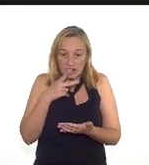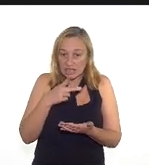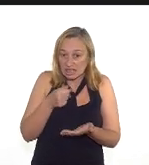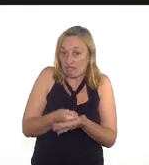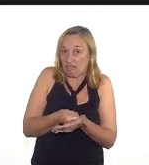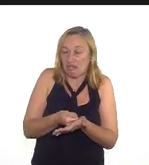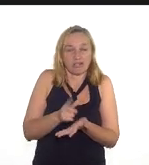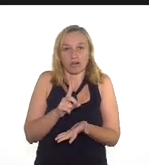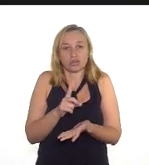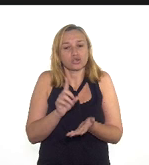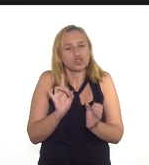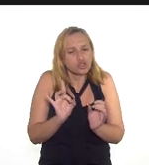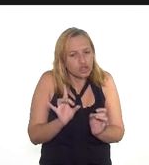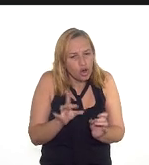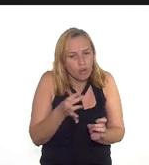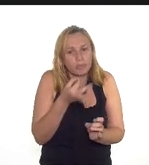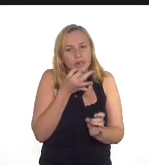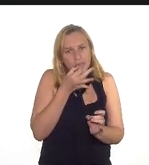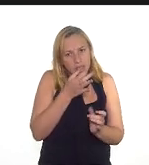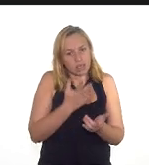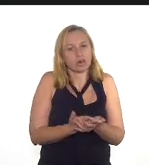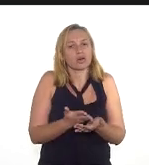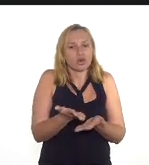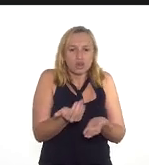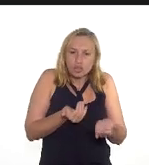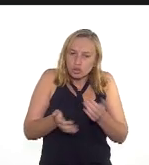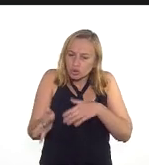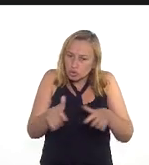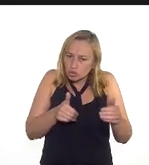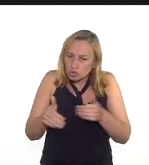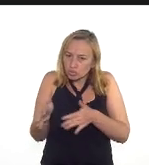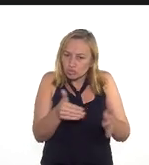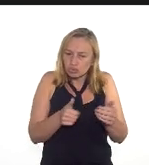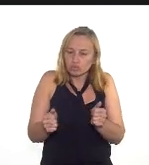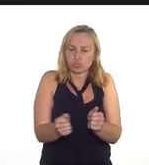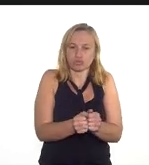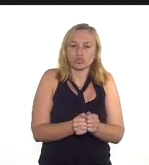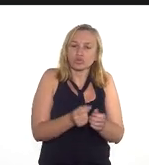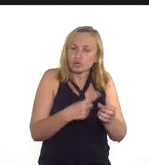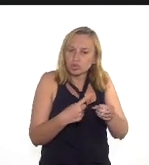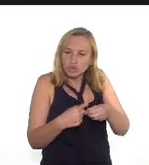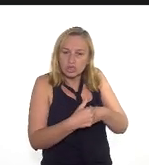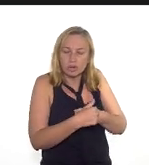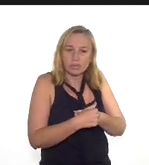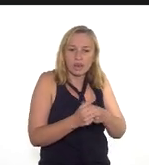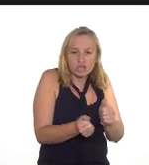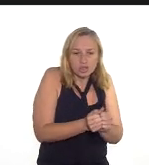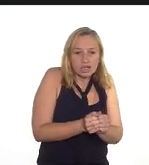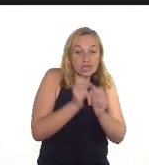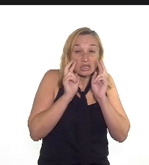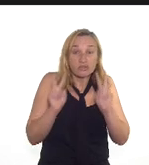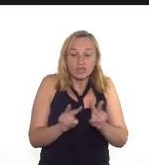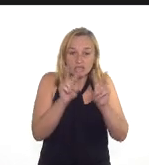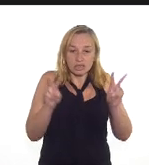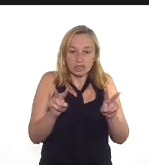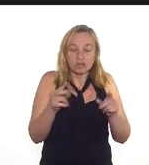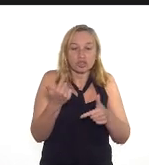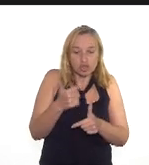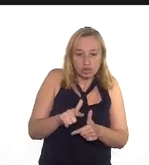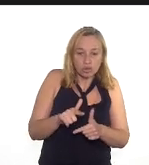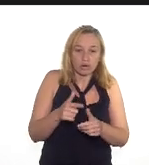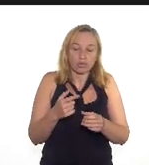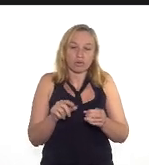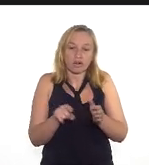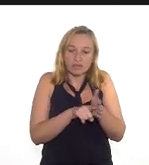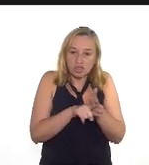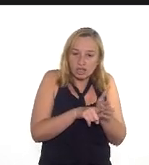só... O ponto que eu acho é trazer os municípios também, para os municípios ajudarem nessa visão. E, de novo, as fiscalizações